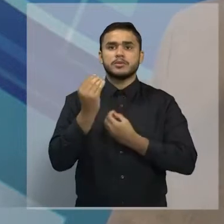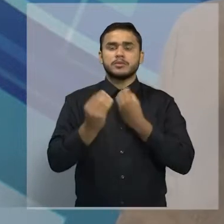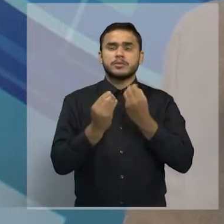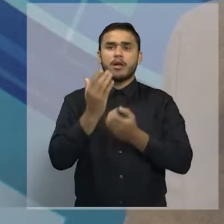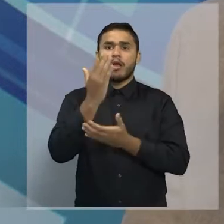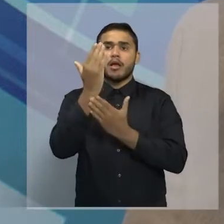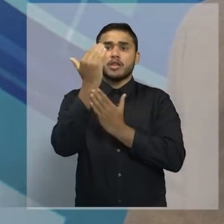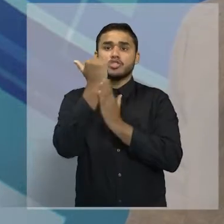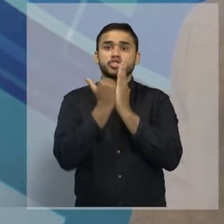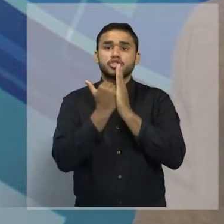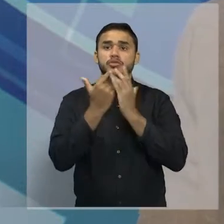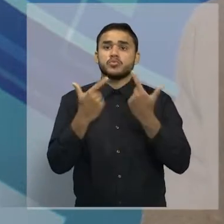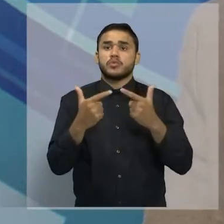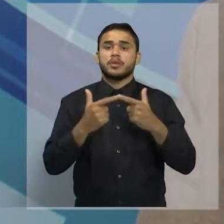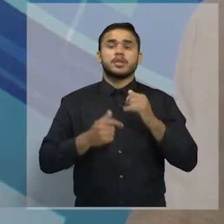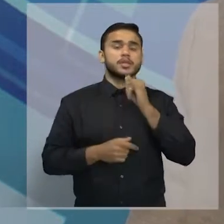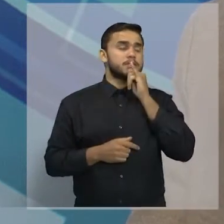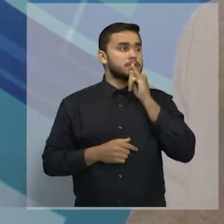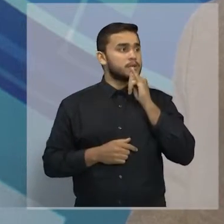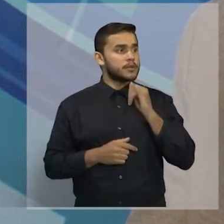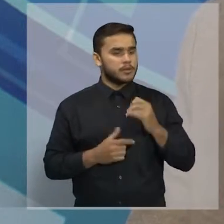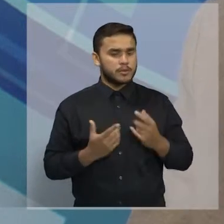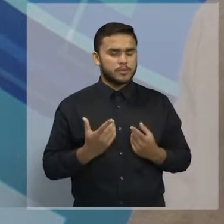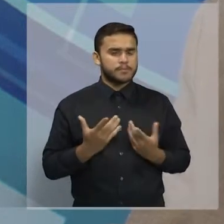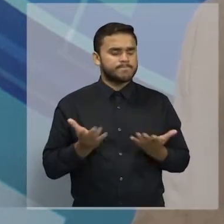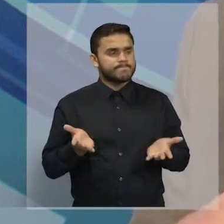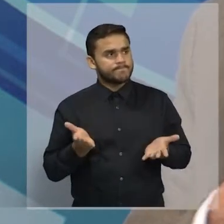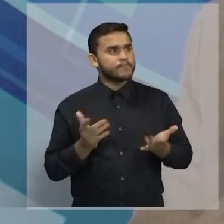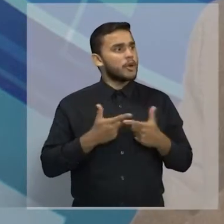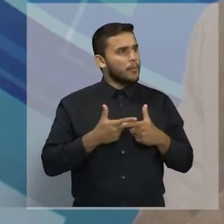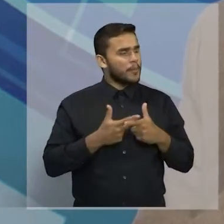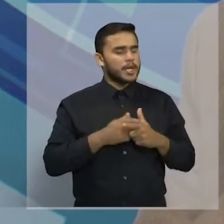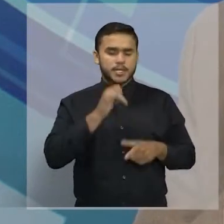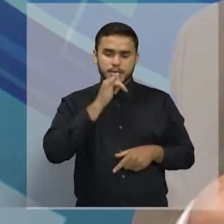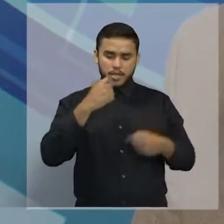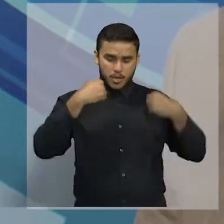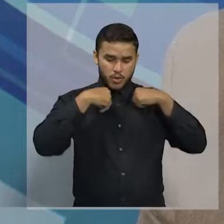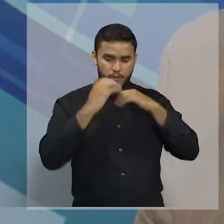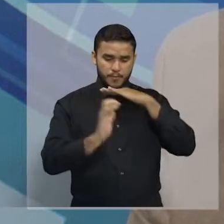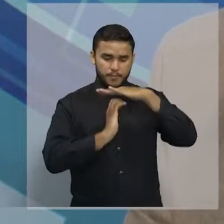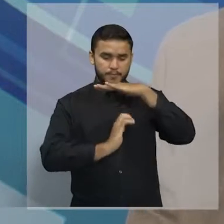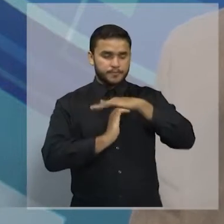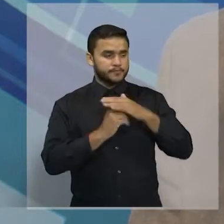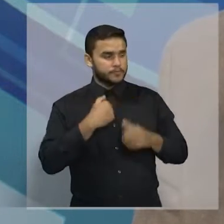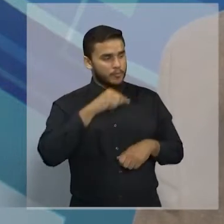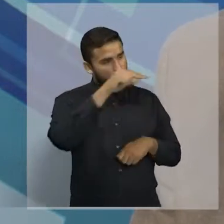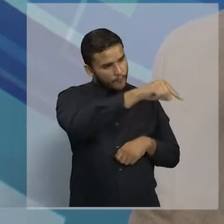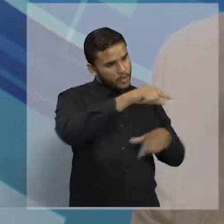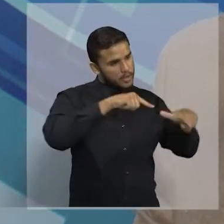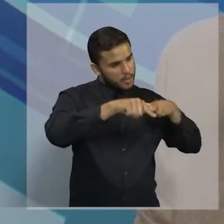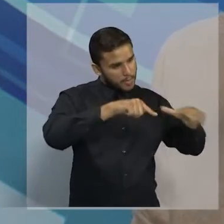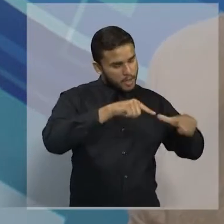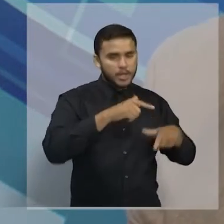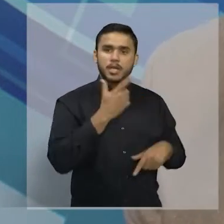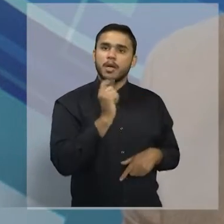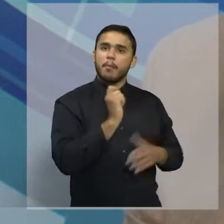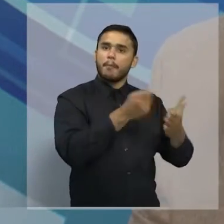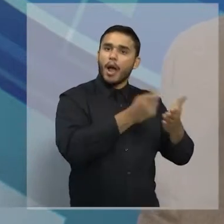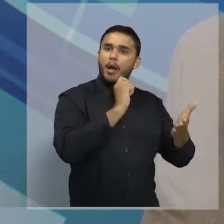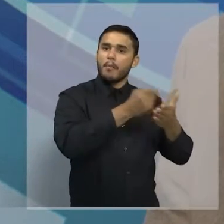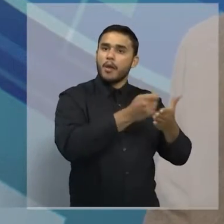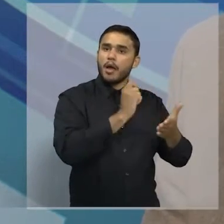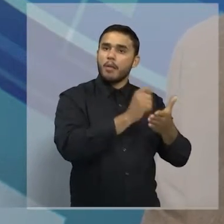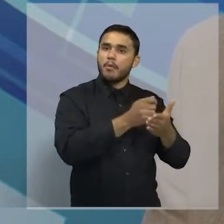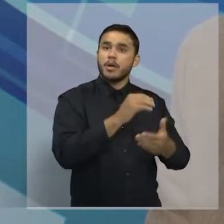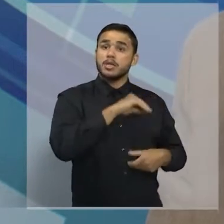na economia, eu vou segmentar o mercado. Eu sou um empresário que eu tenho o Arnaldo trabalhando para mim, eu pago 20%